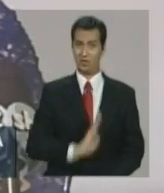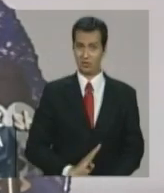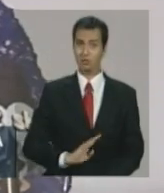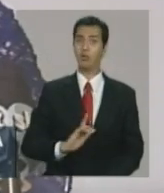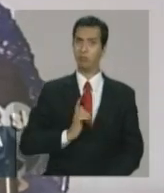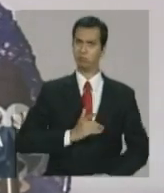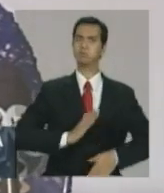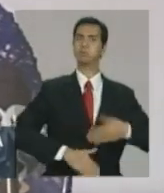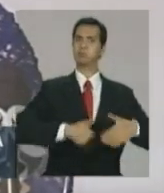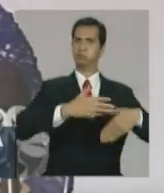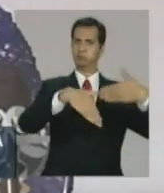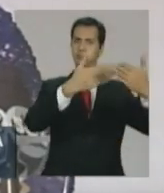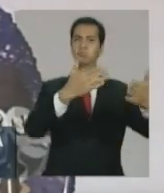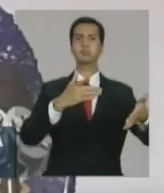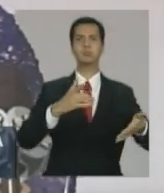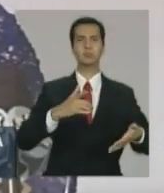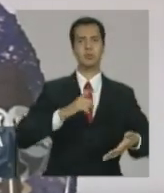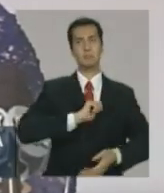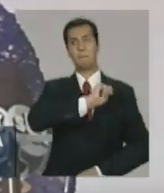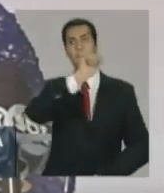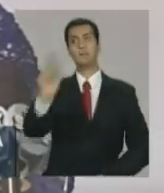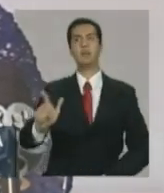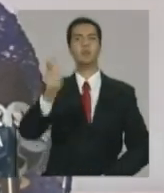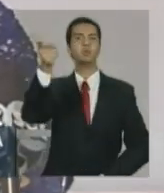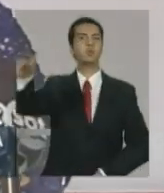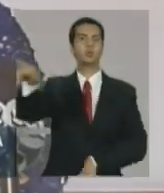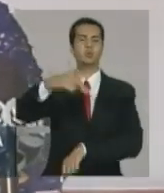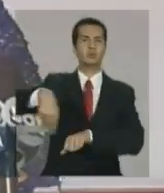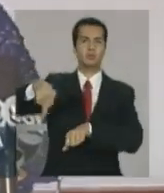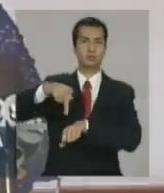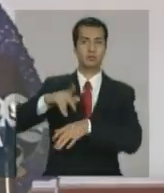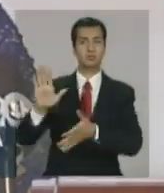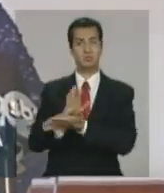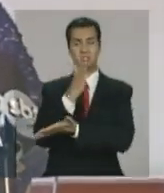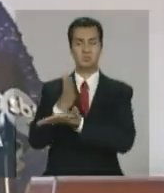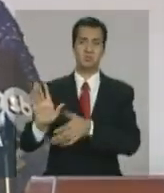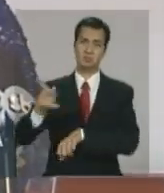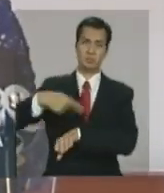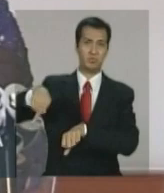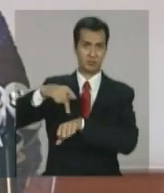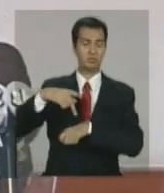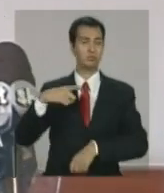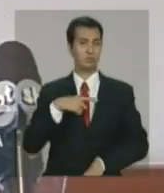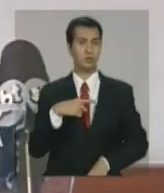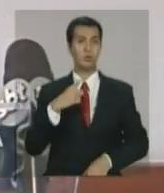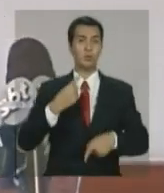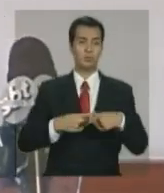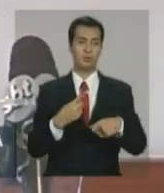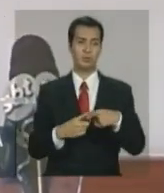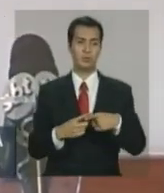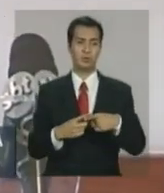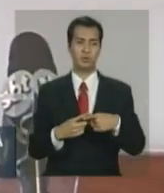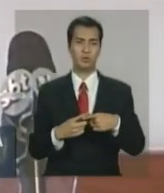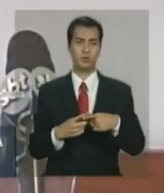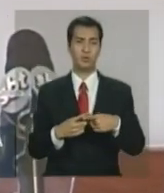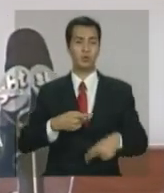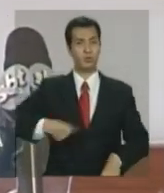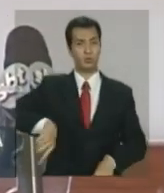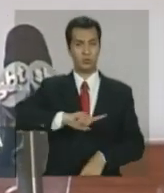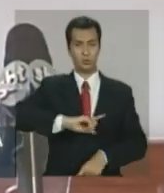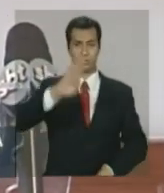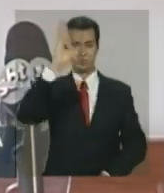algumas das, vamos dizer assim, dos berços da democracia. Porque a nossa